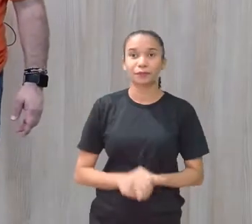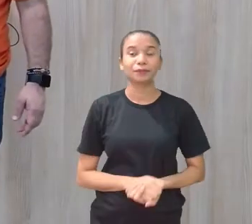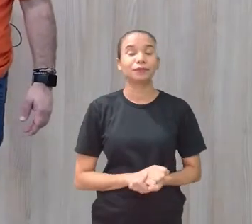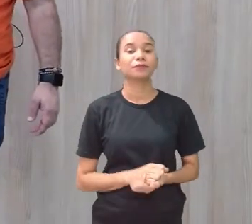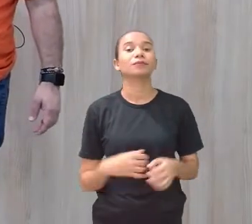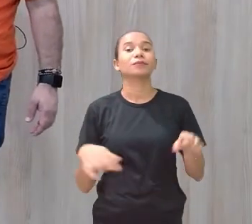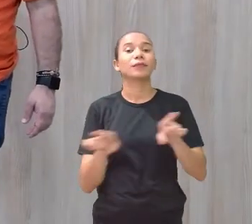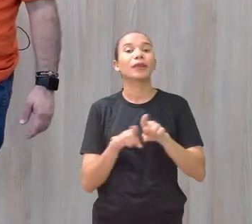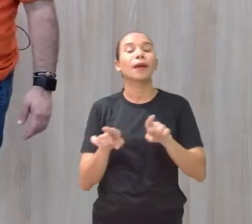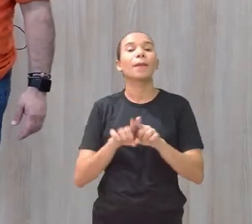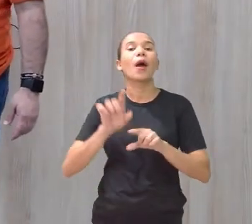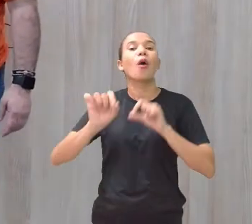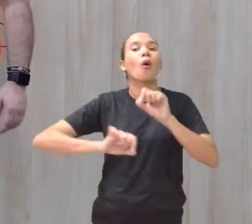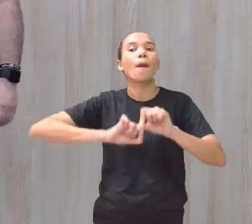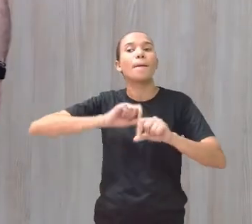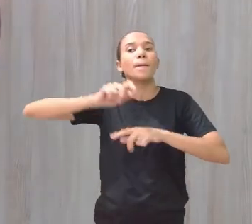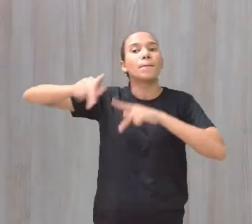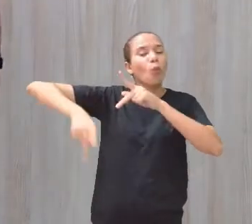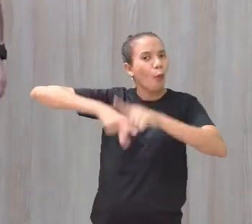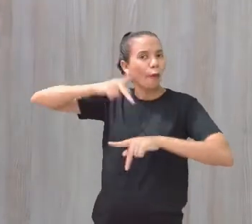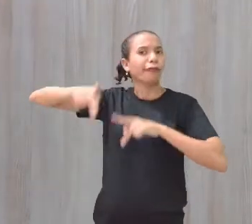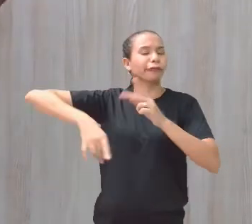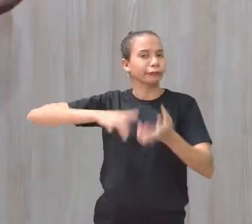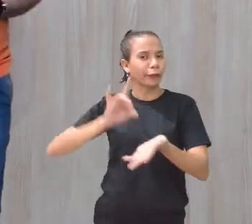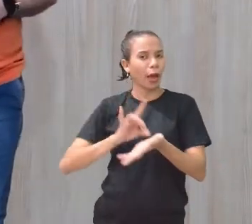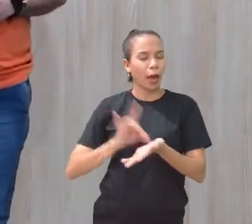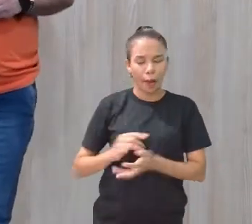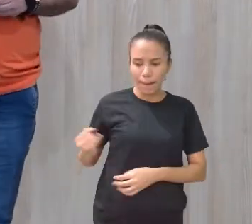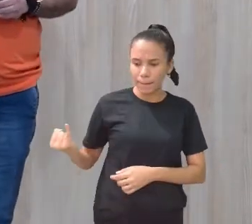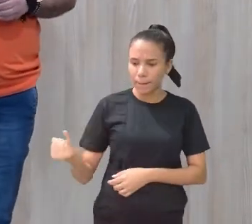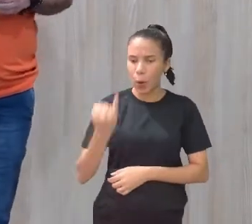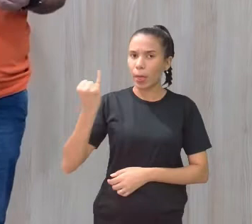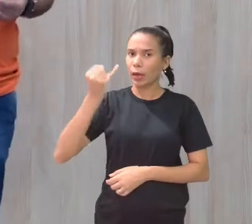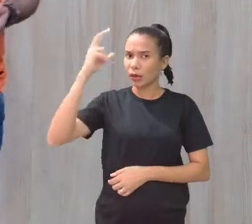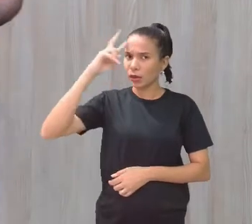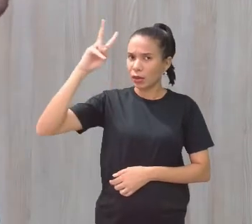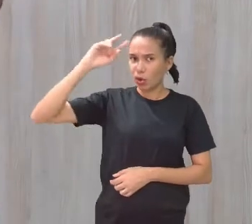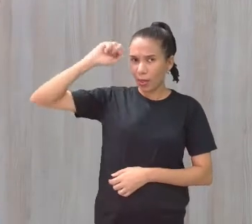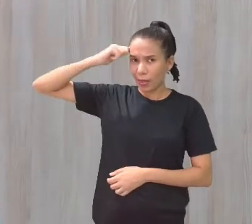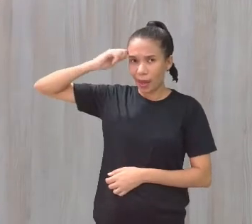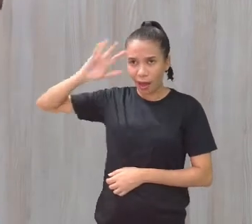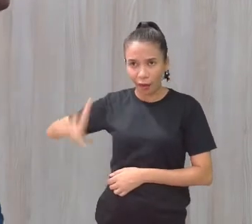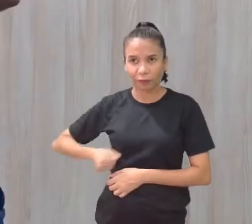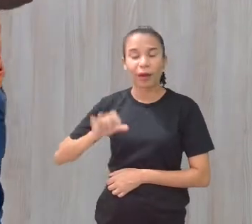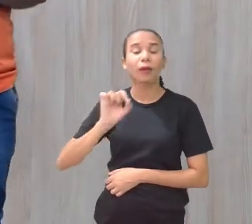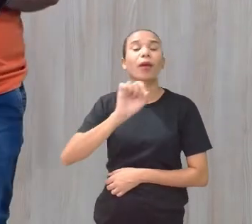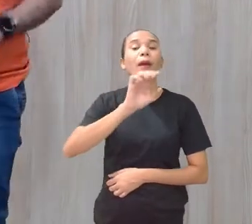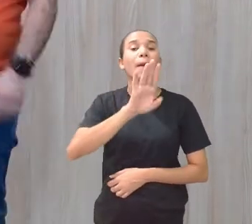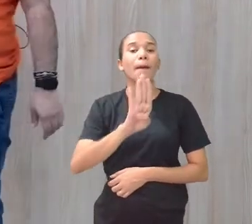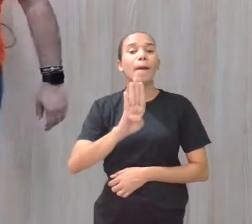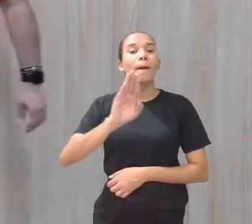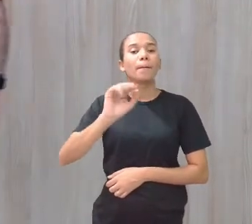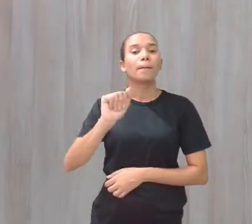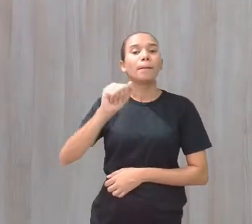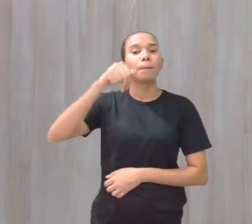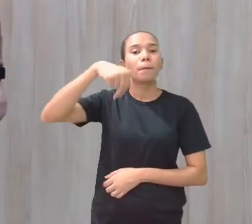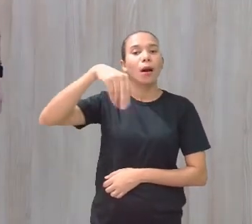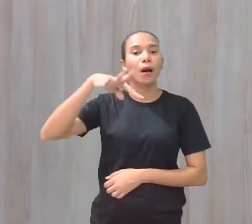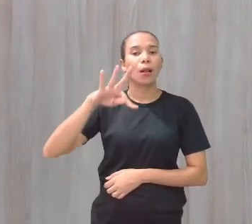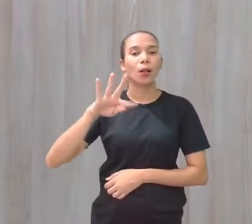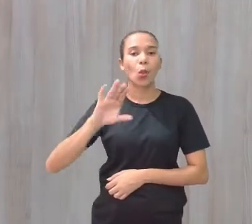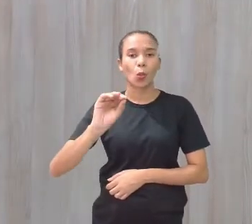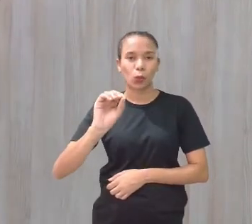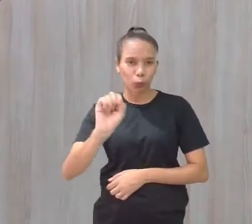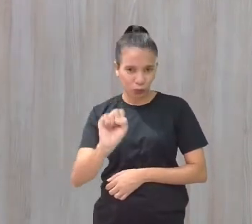Mali. Outro povo, né, muito importante na região, os bantus, certo? Então, por exemplo, desses povos